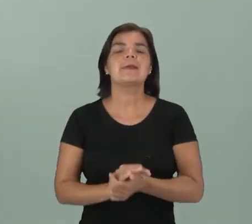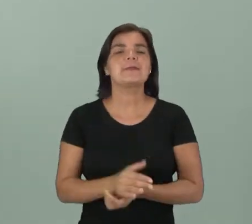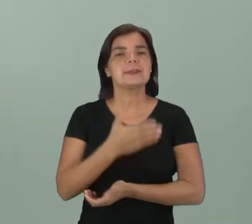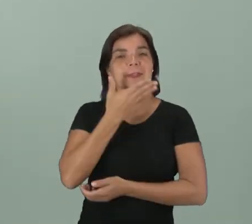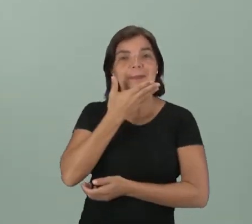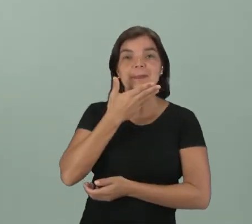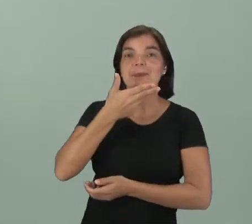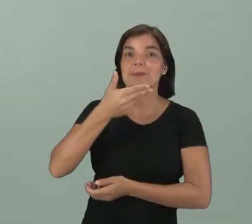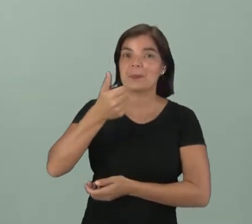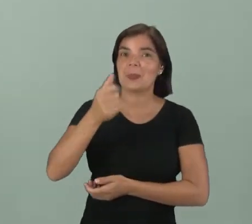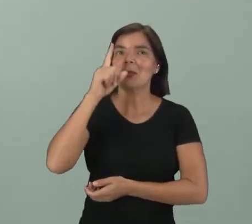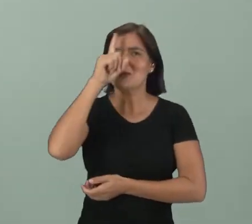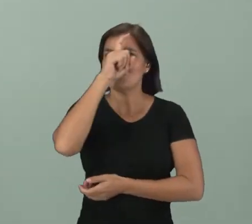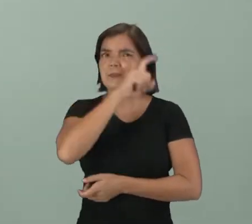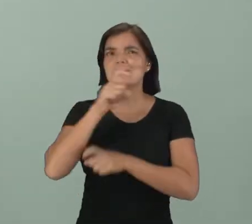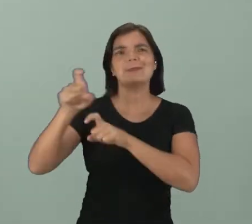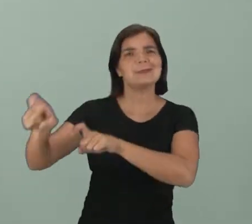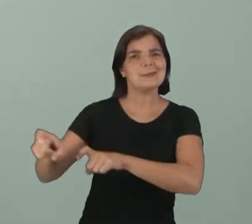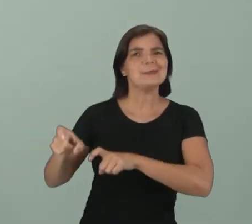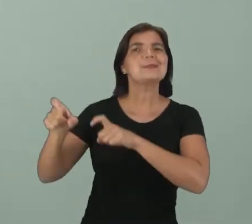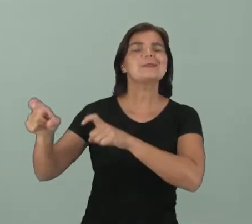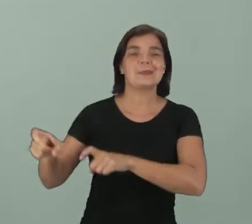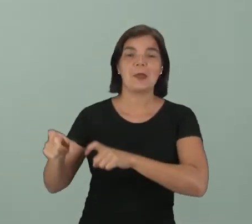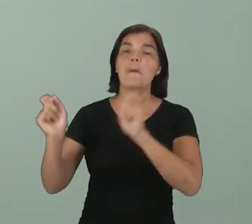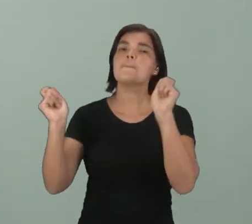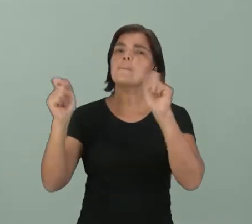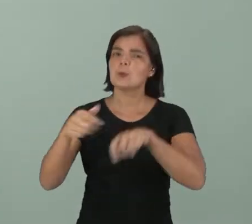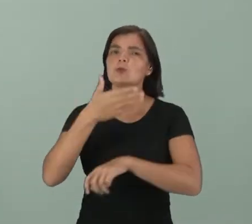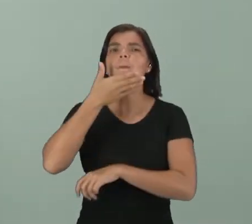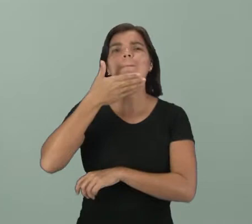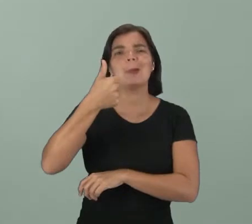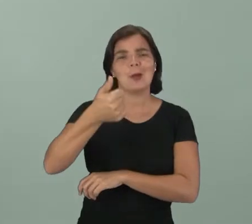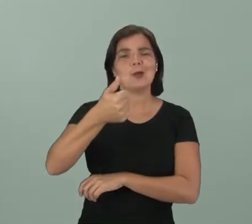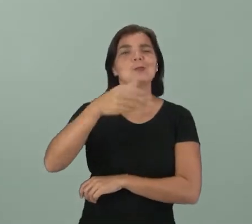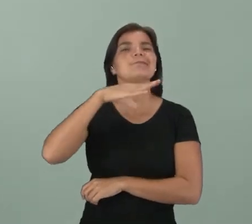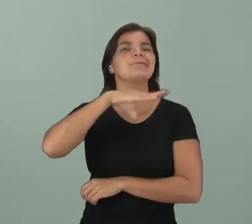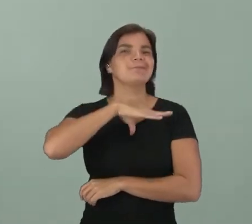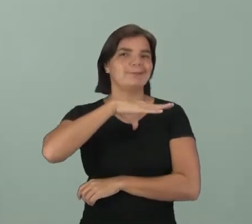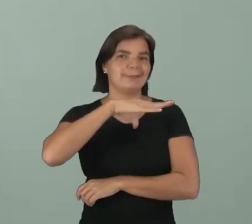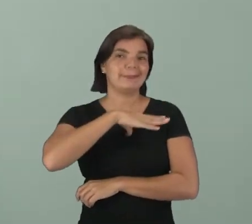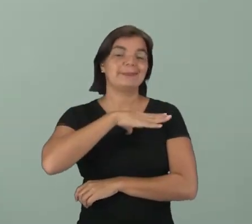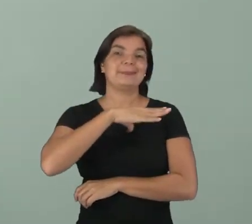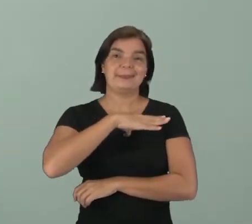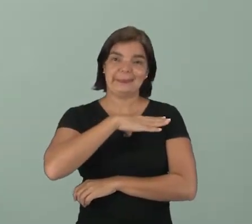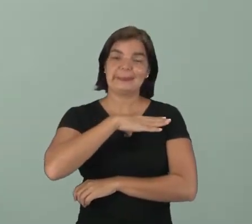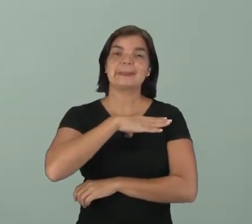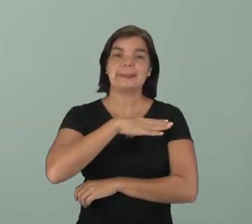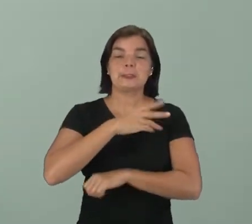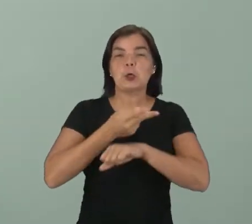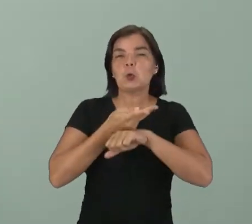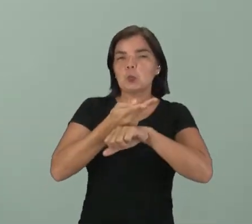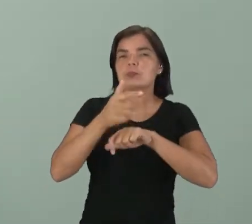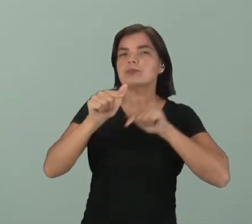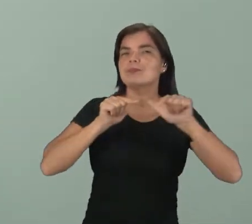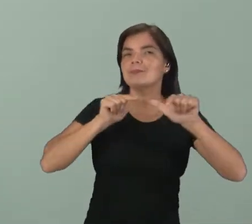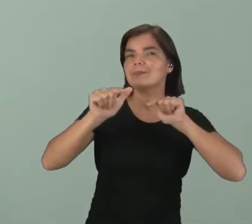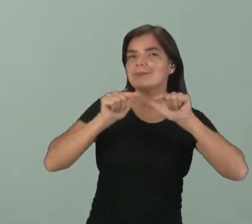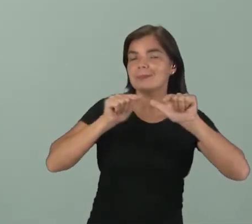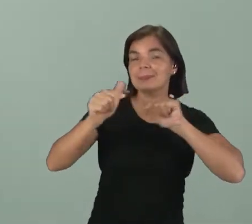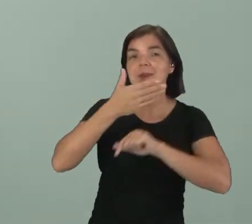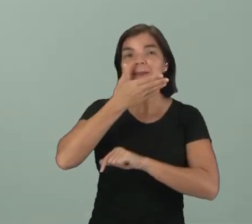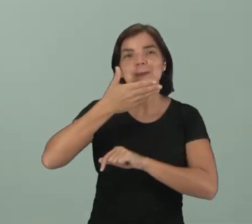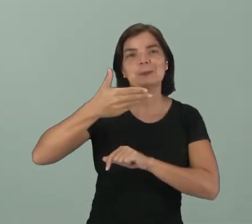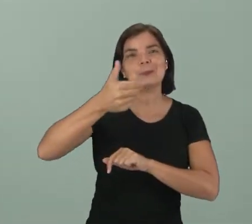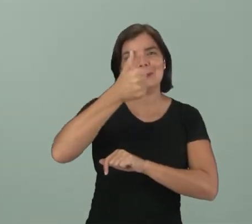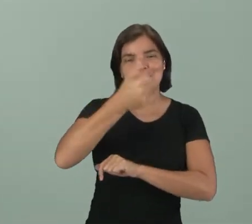ficar precarizados difíceis na zona rural poderiam ficar melhores em busca de trabalho e